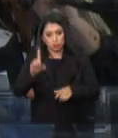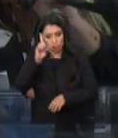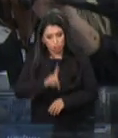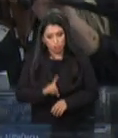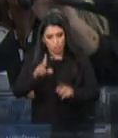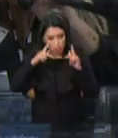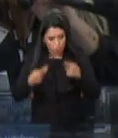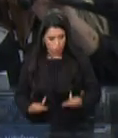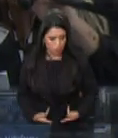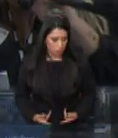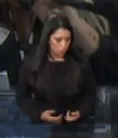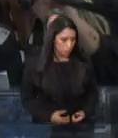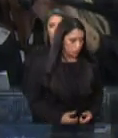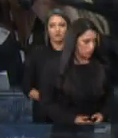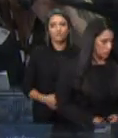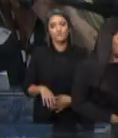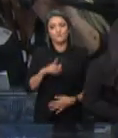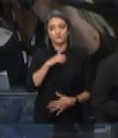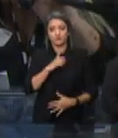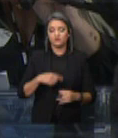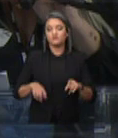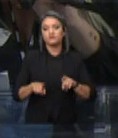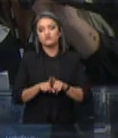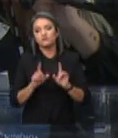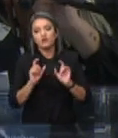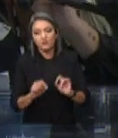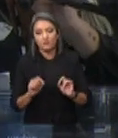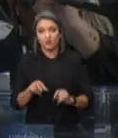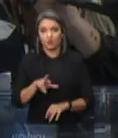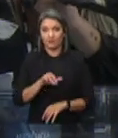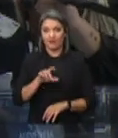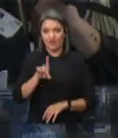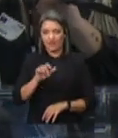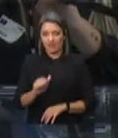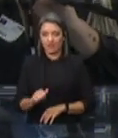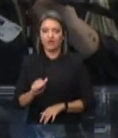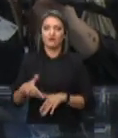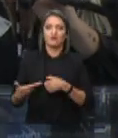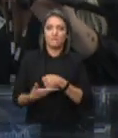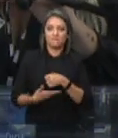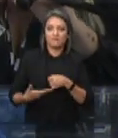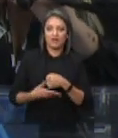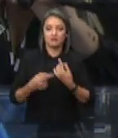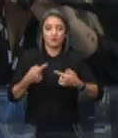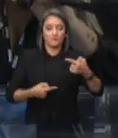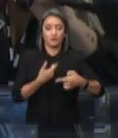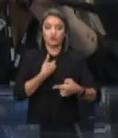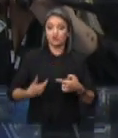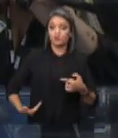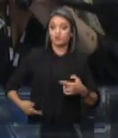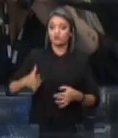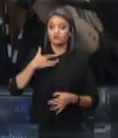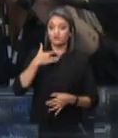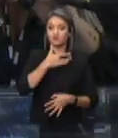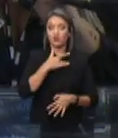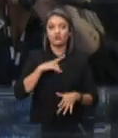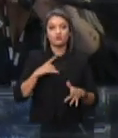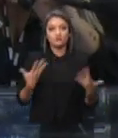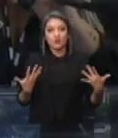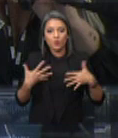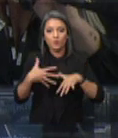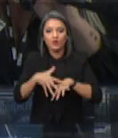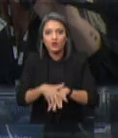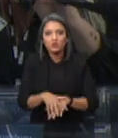direitos humanos adotando Inclusive a renda básica uma política pública de saúde que seja inclusiva e